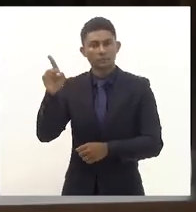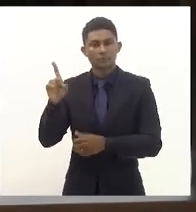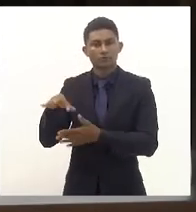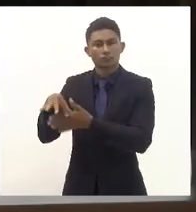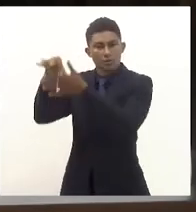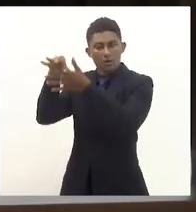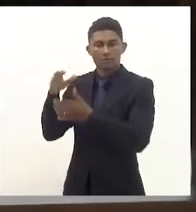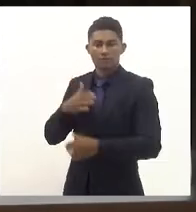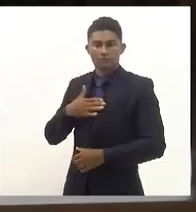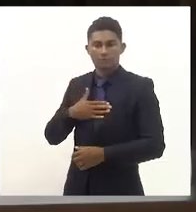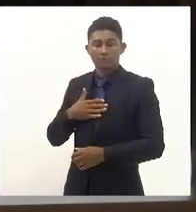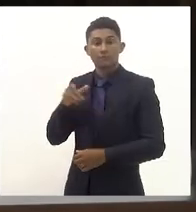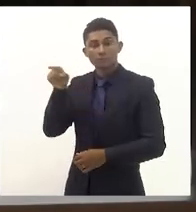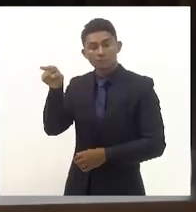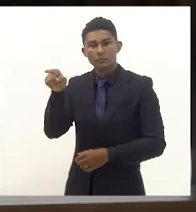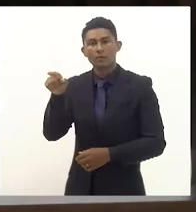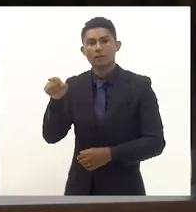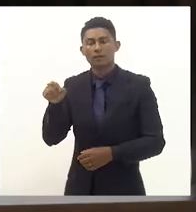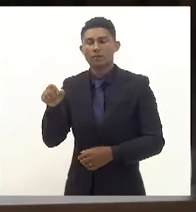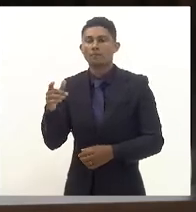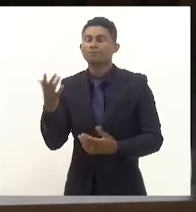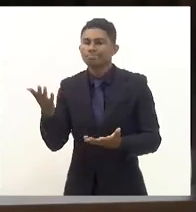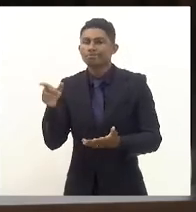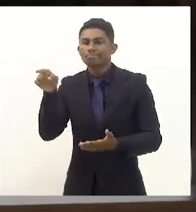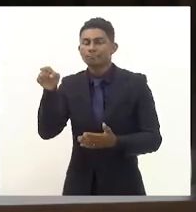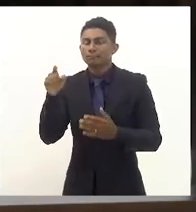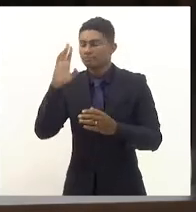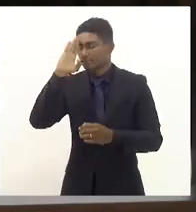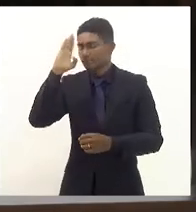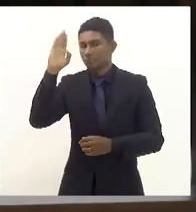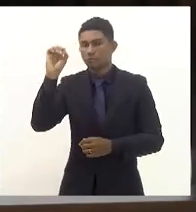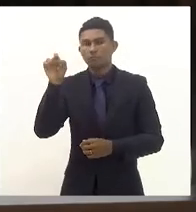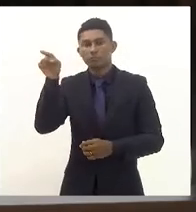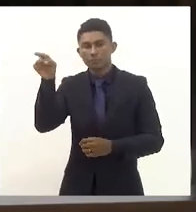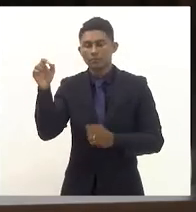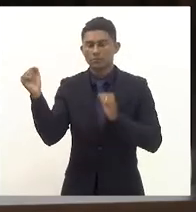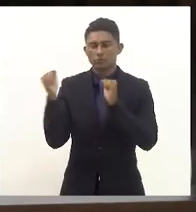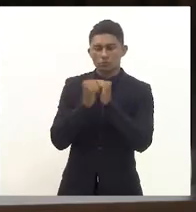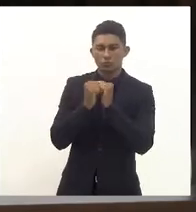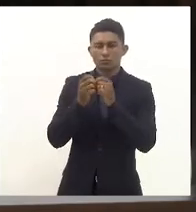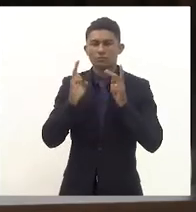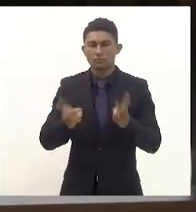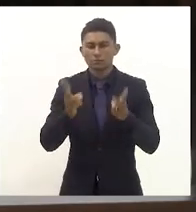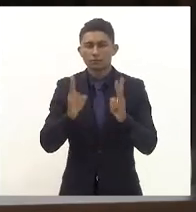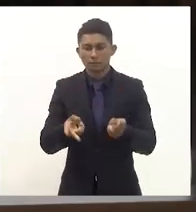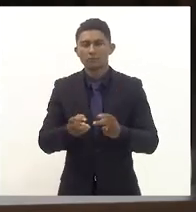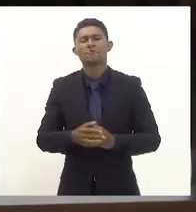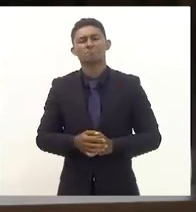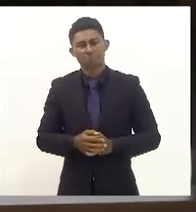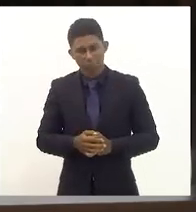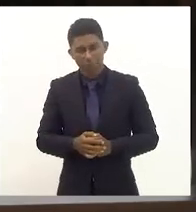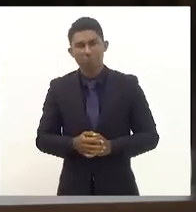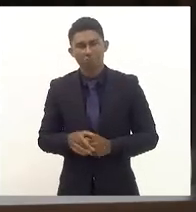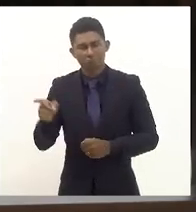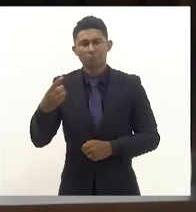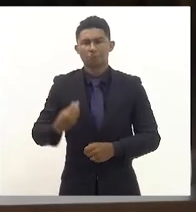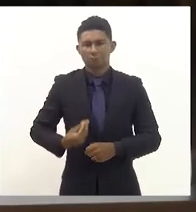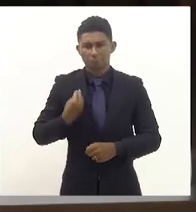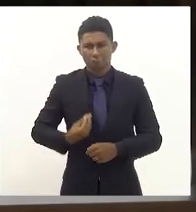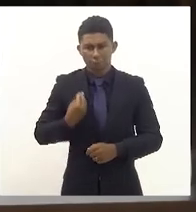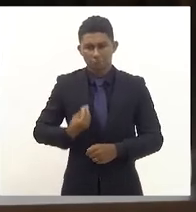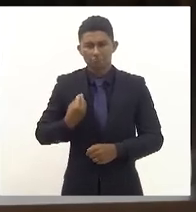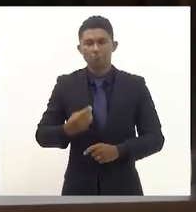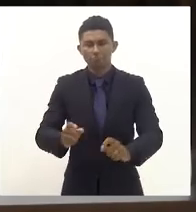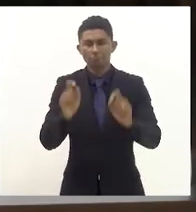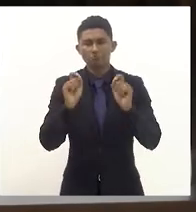foi uma das funções dele porque acima de tudo é um fiel escudeiro estava presente nos